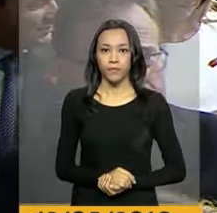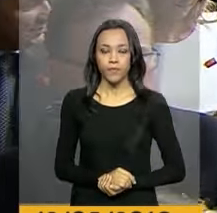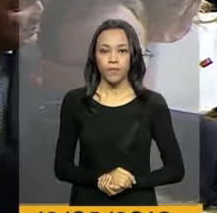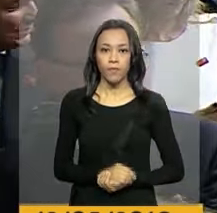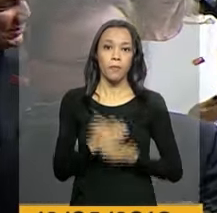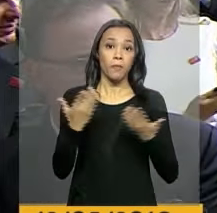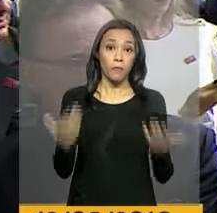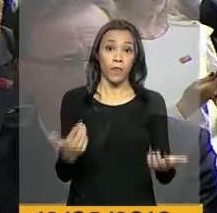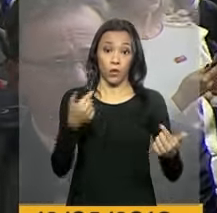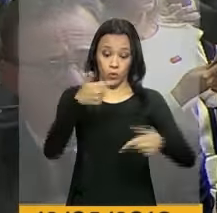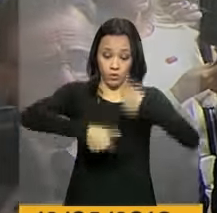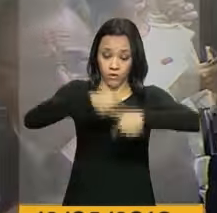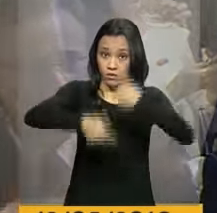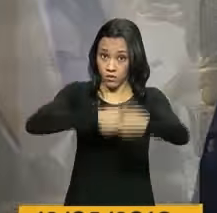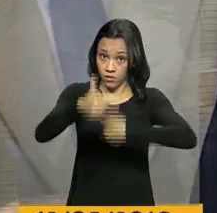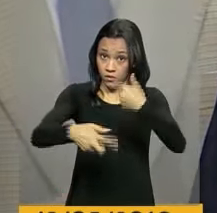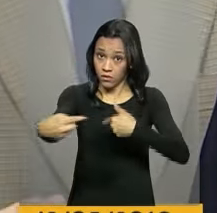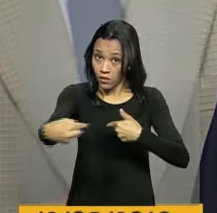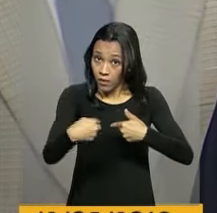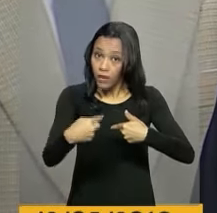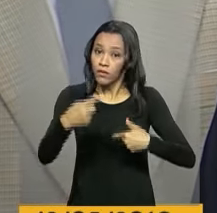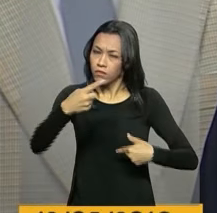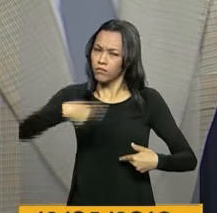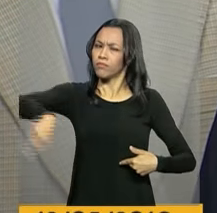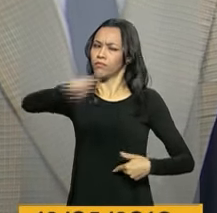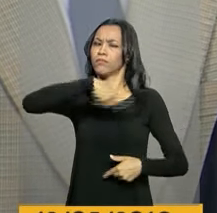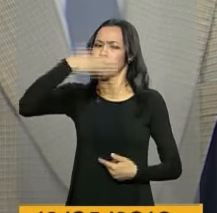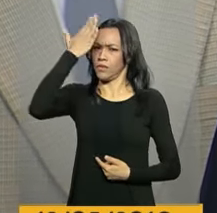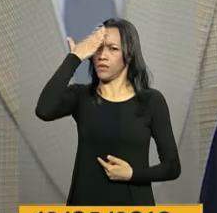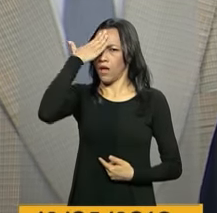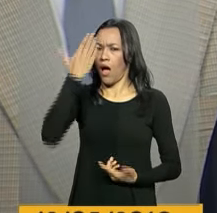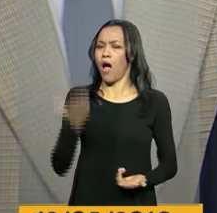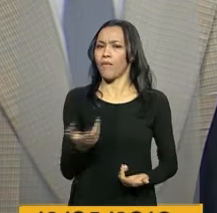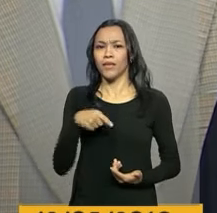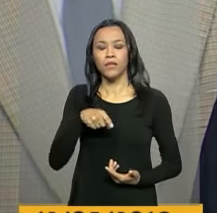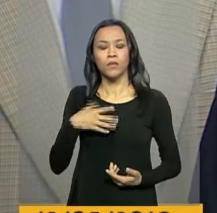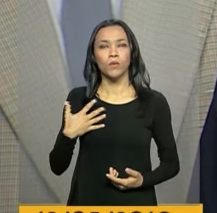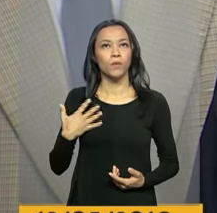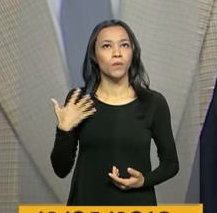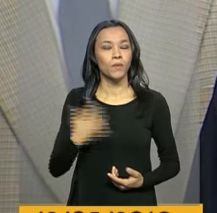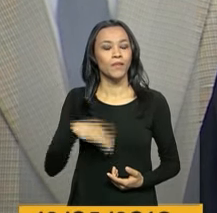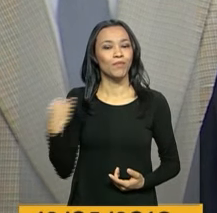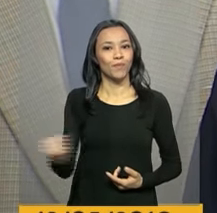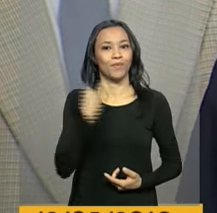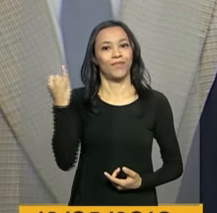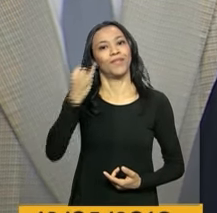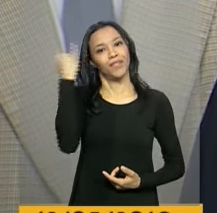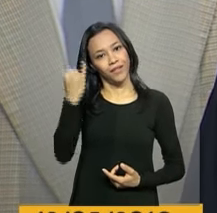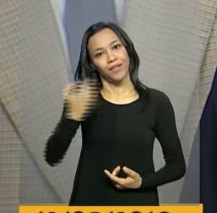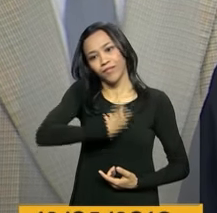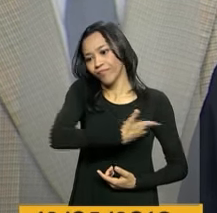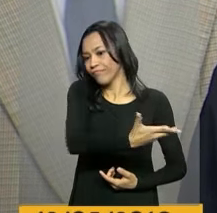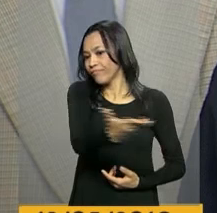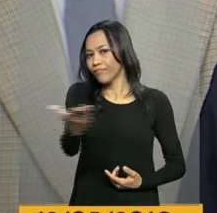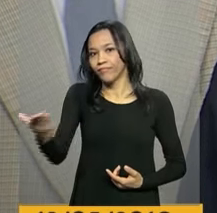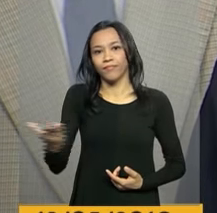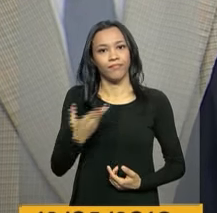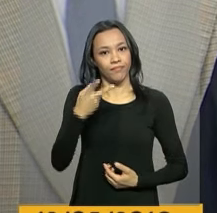O emprego, sabemos todos, é um bem fundamental para os